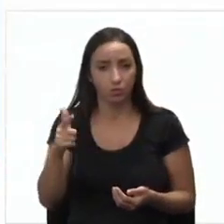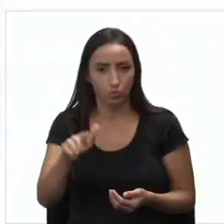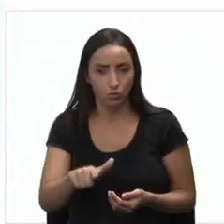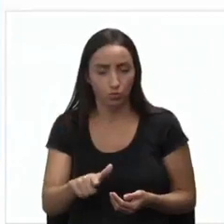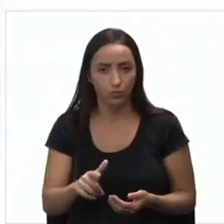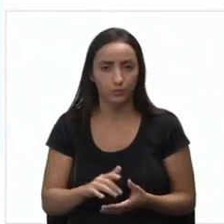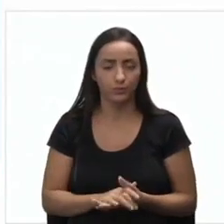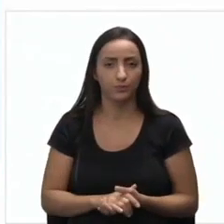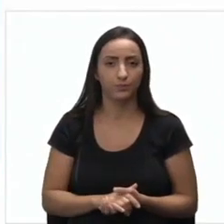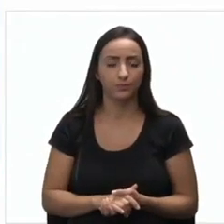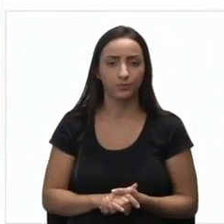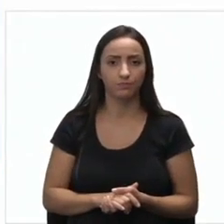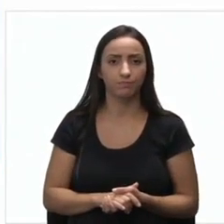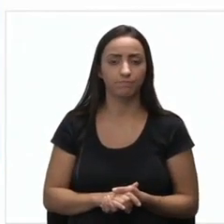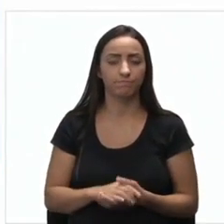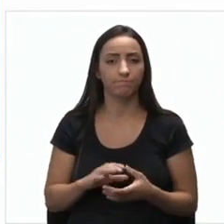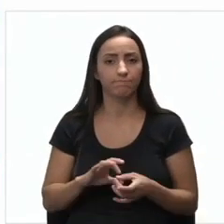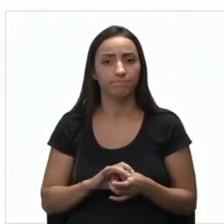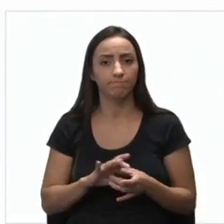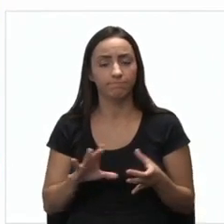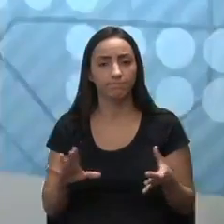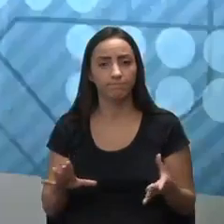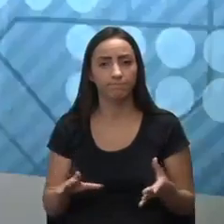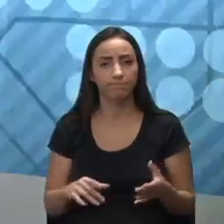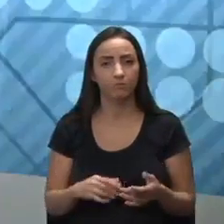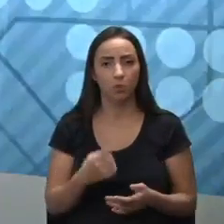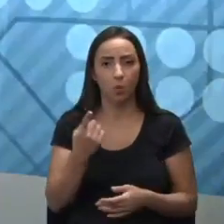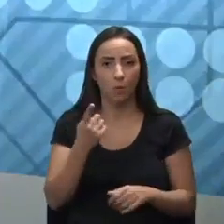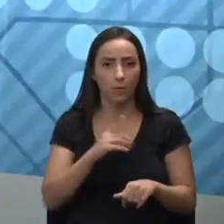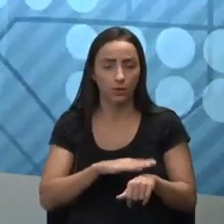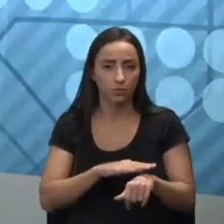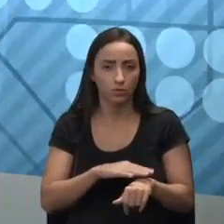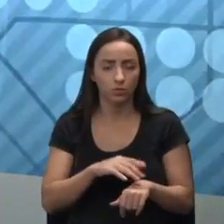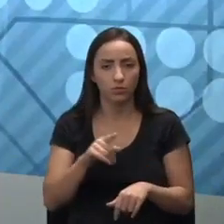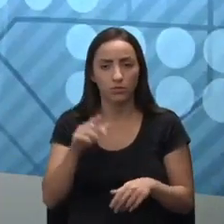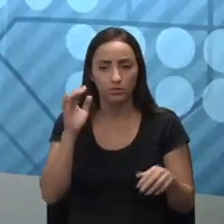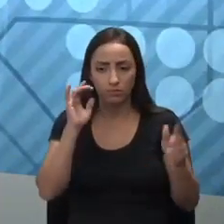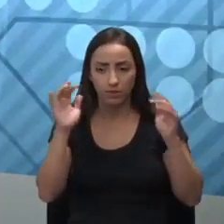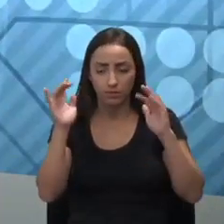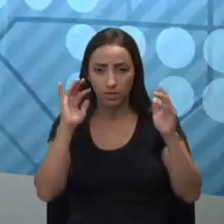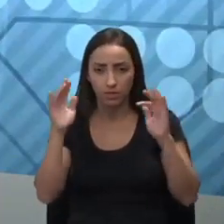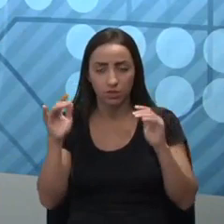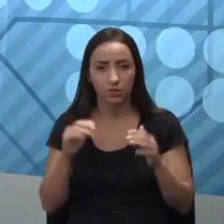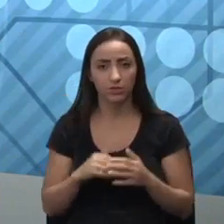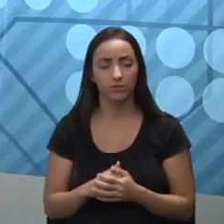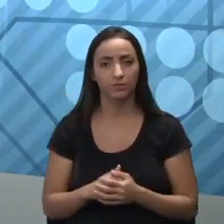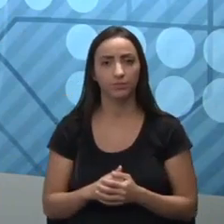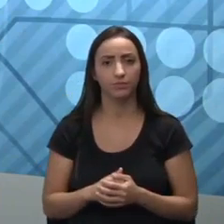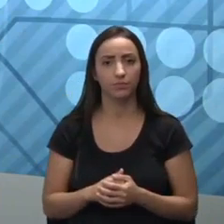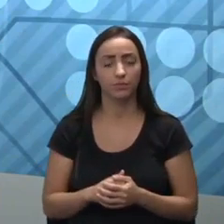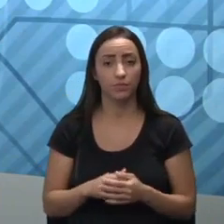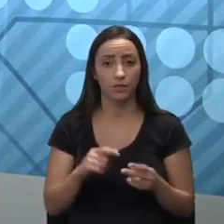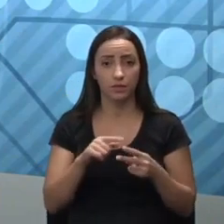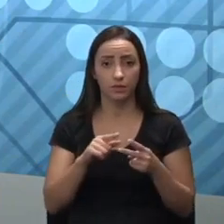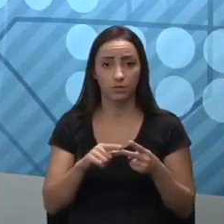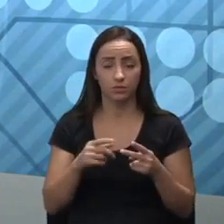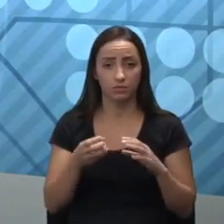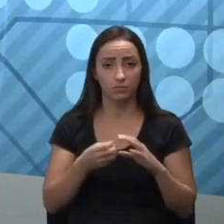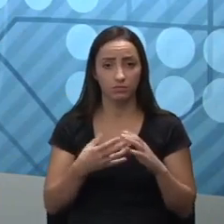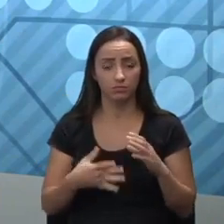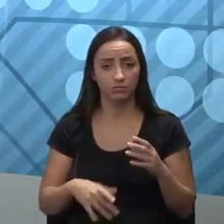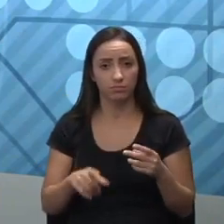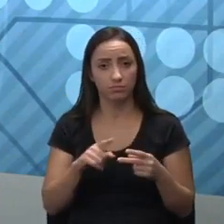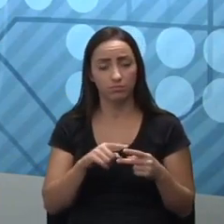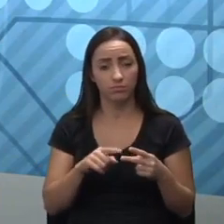certo? Eu deixo aí para você um minutinho para refletir a respeito aí desses dois aspectos,